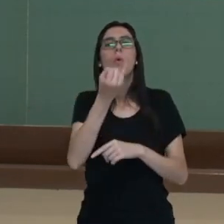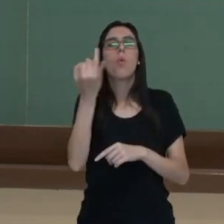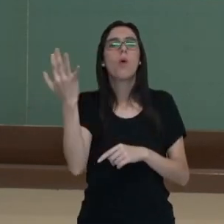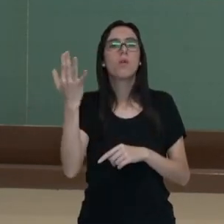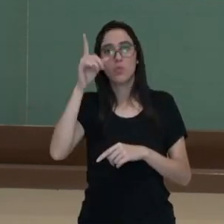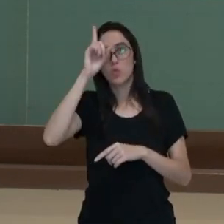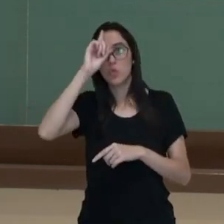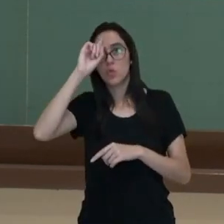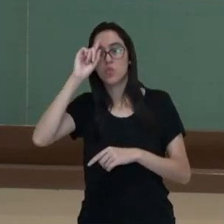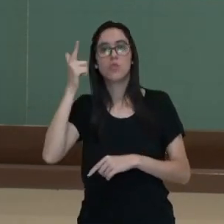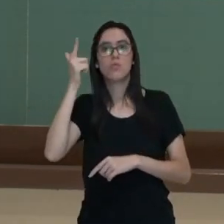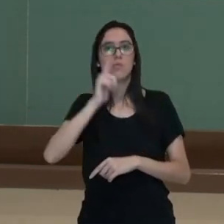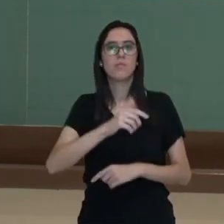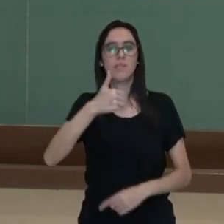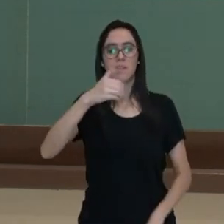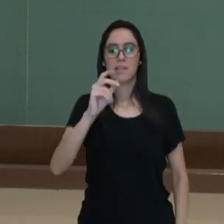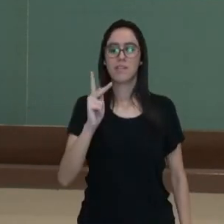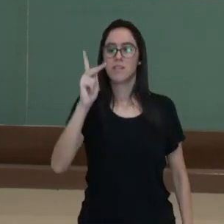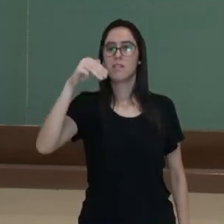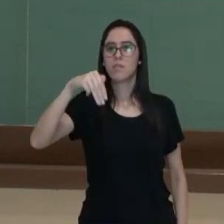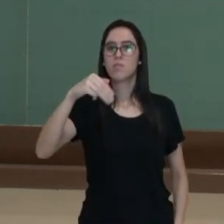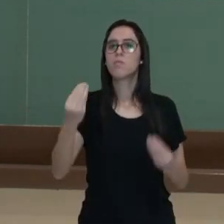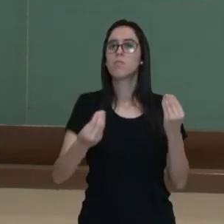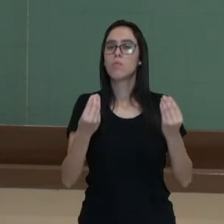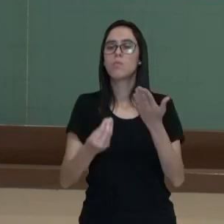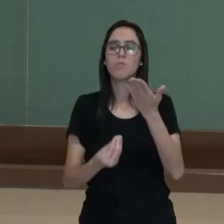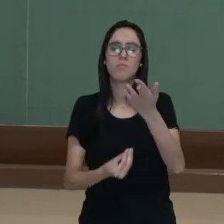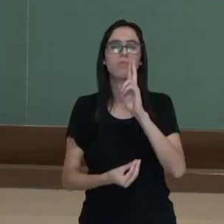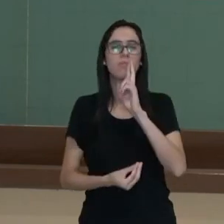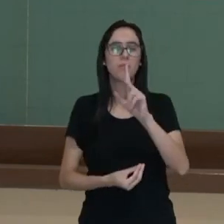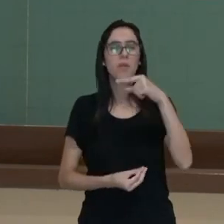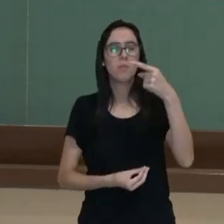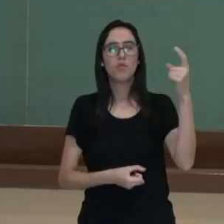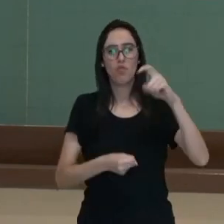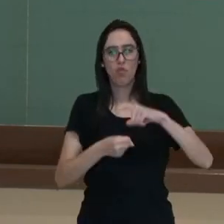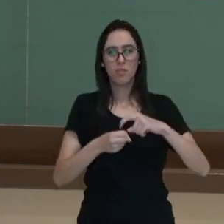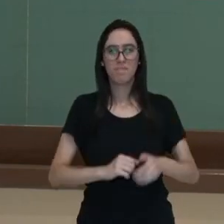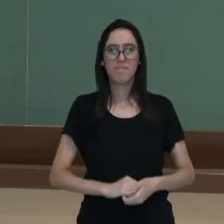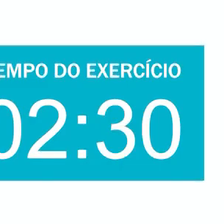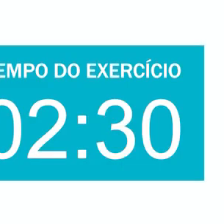dia para inteirar esses 10 km. Pensa aí que eu já volto.